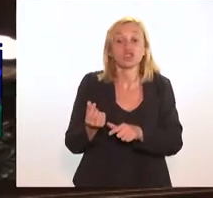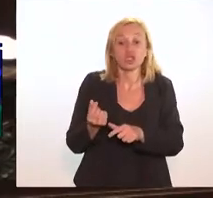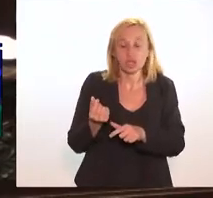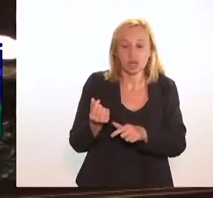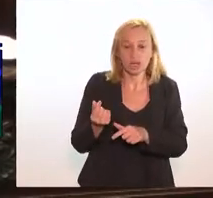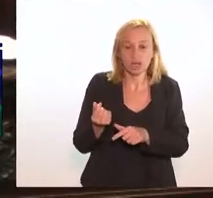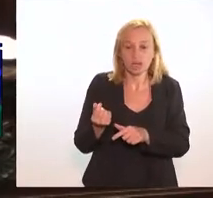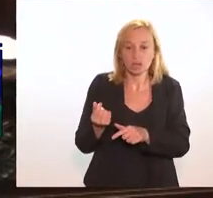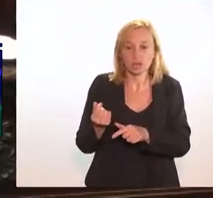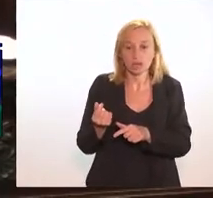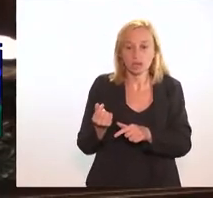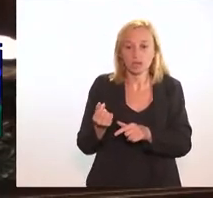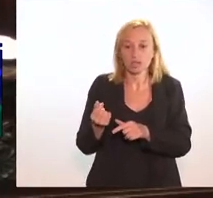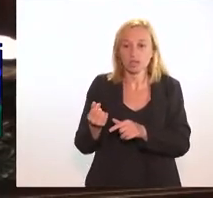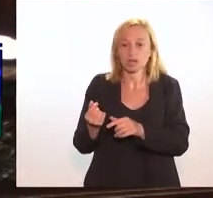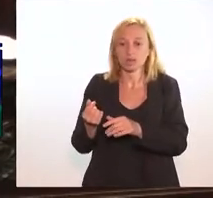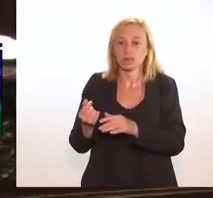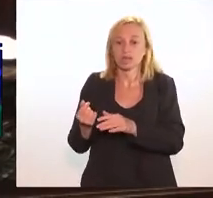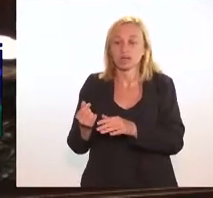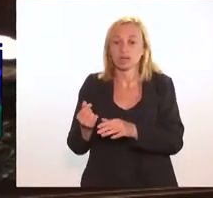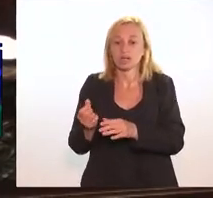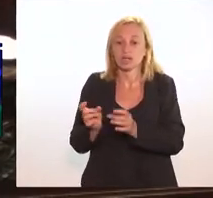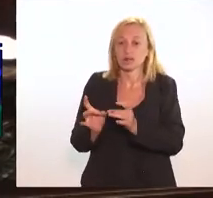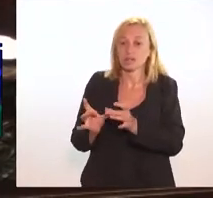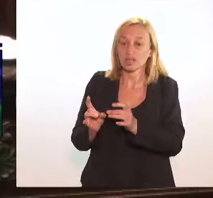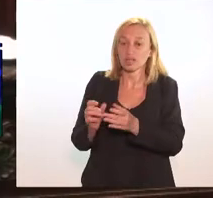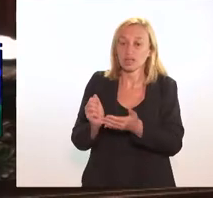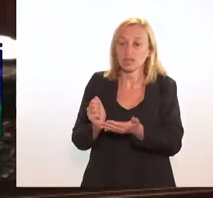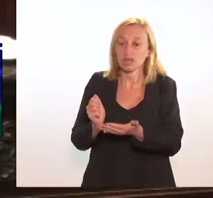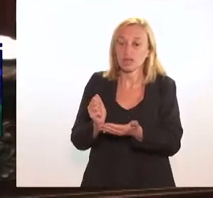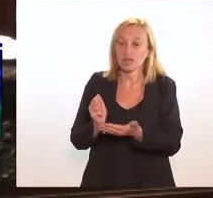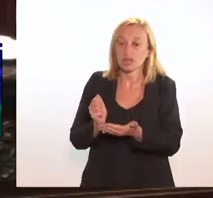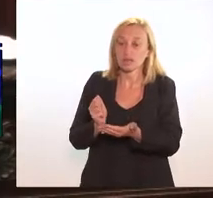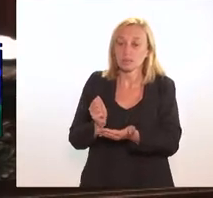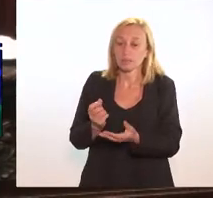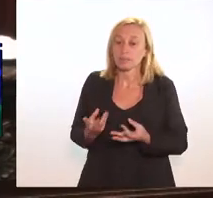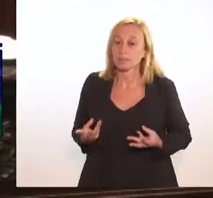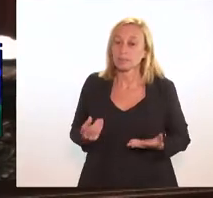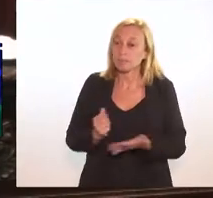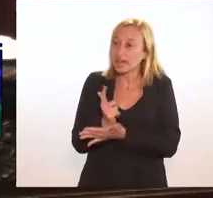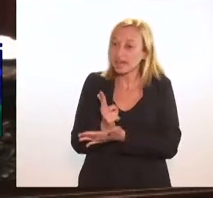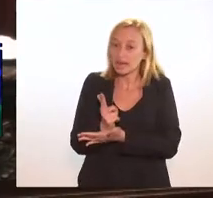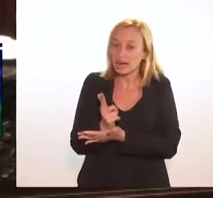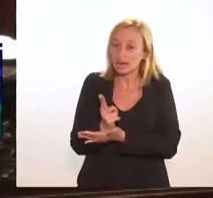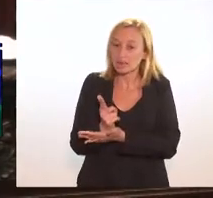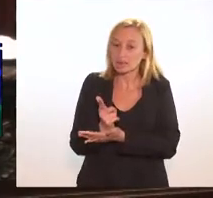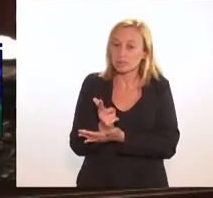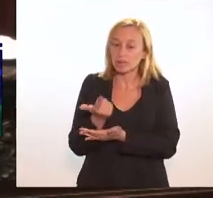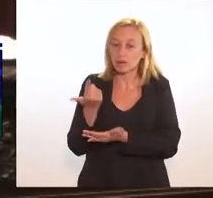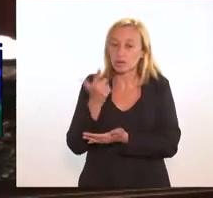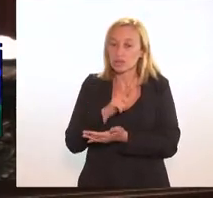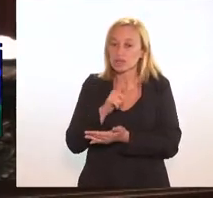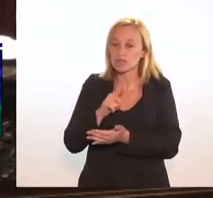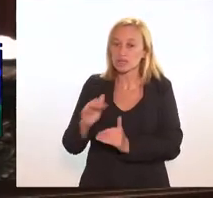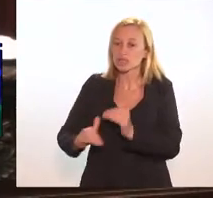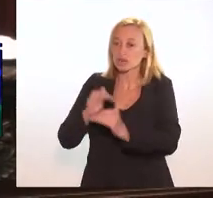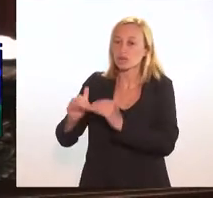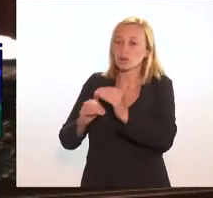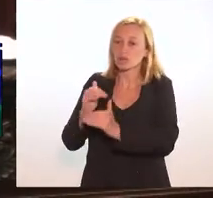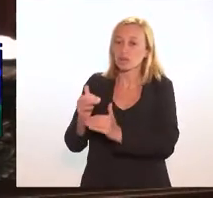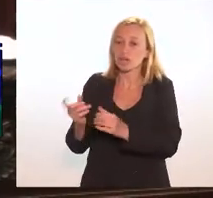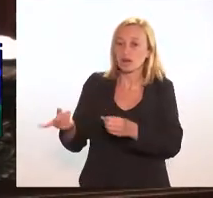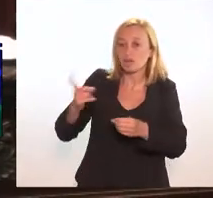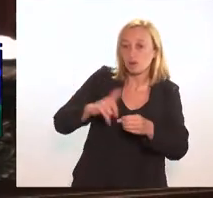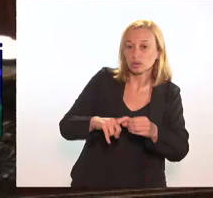que os comerciantes gastaram para poder regulamentar o seu comércio, para conseguir voltar